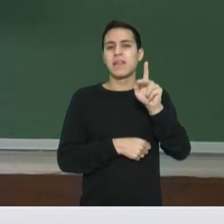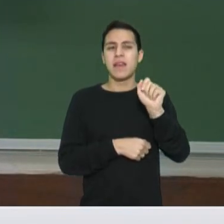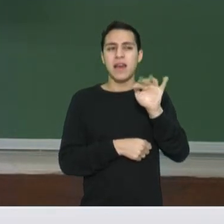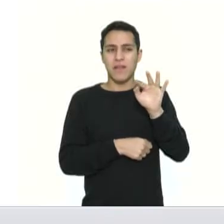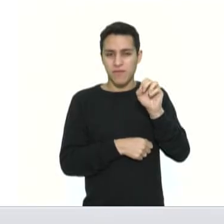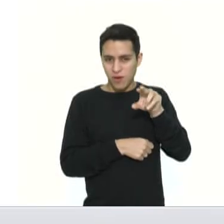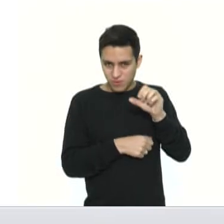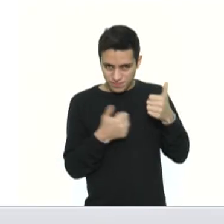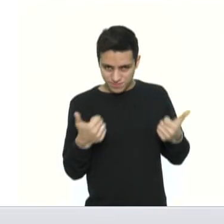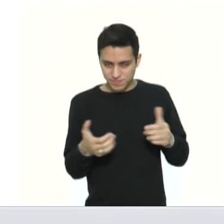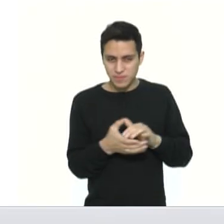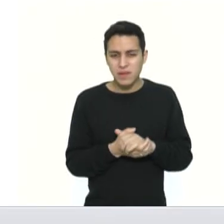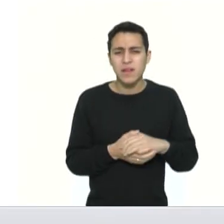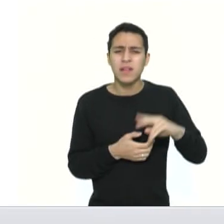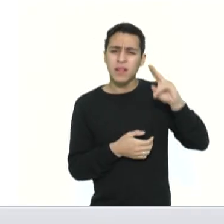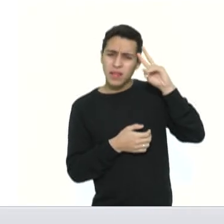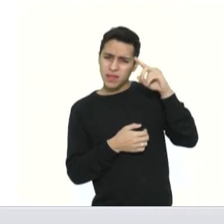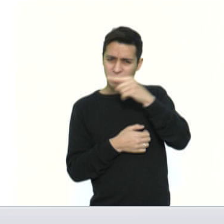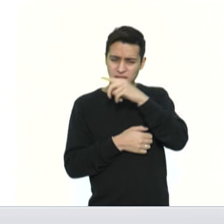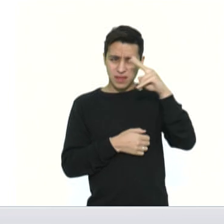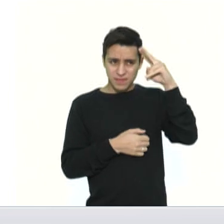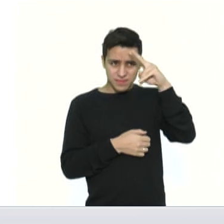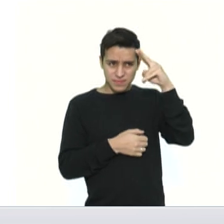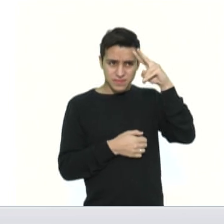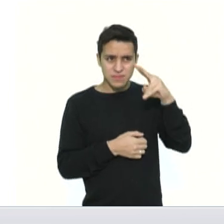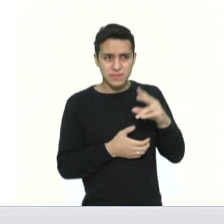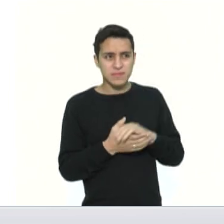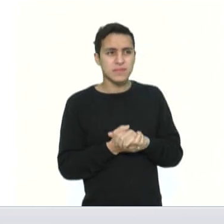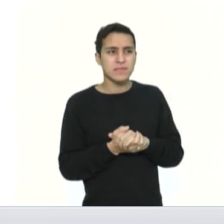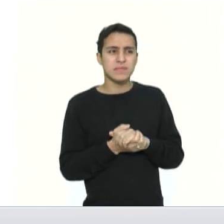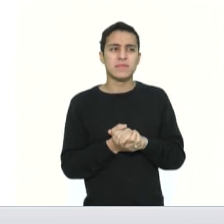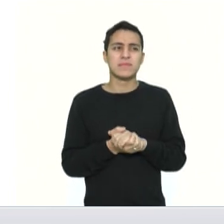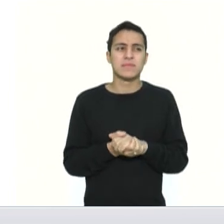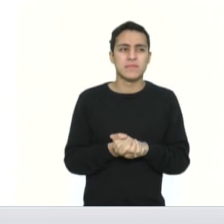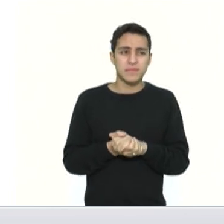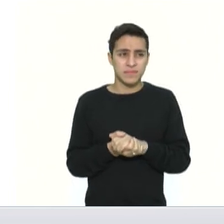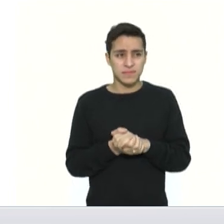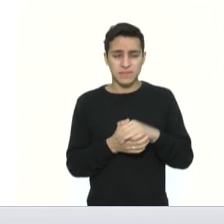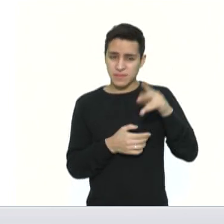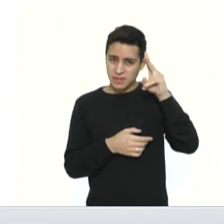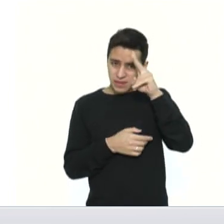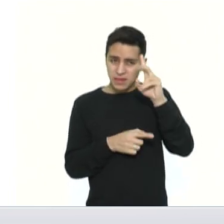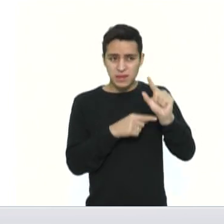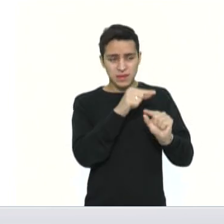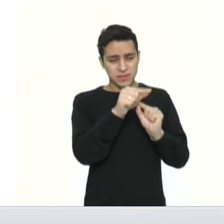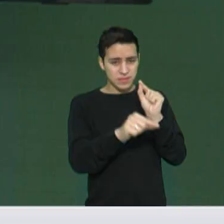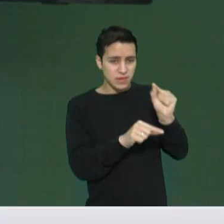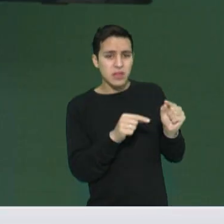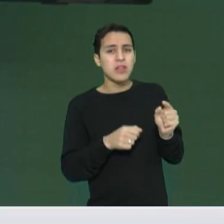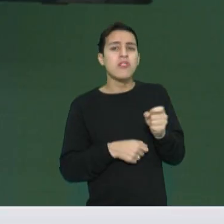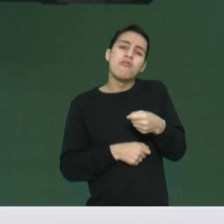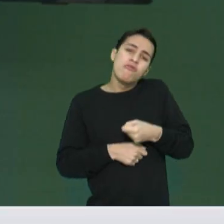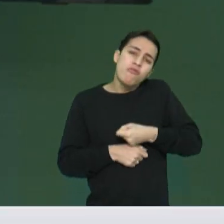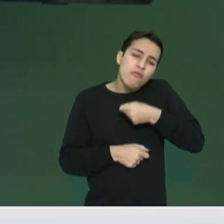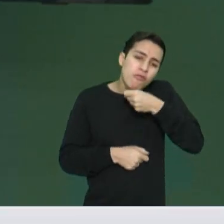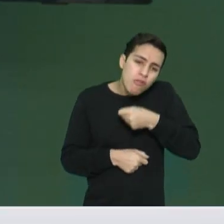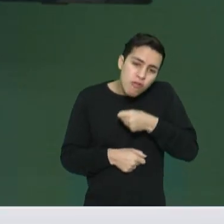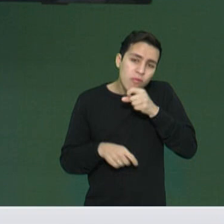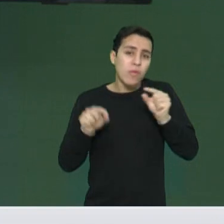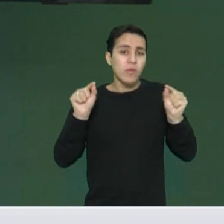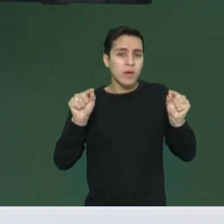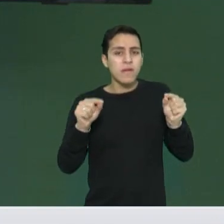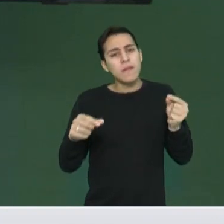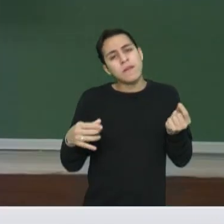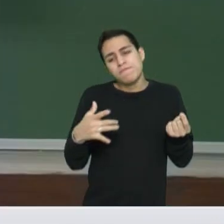relação. Vocês lembram dessa história? Vem do Mio Neto? Lembram do avô aí que ficou